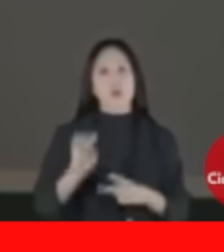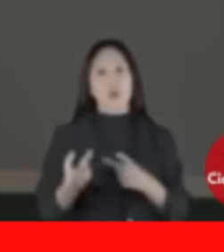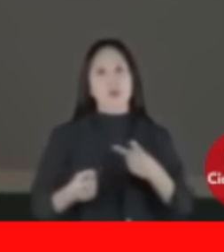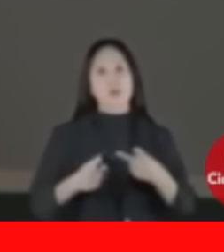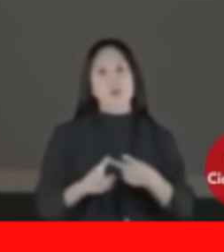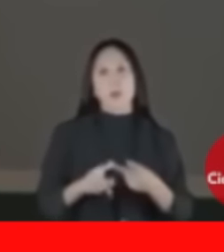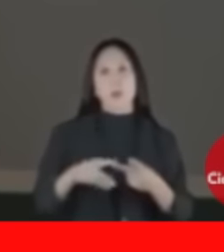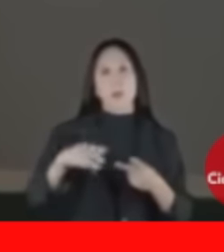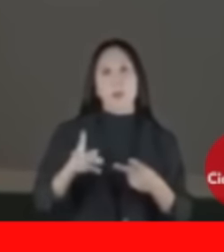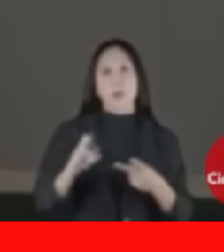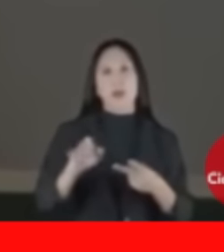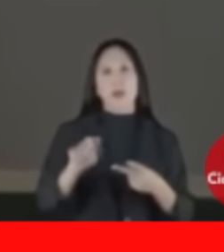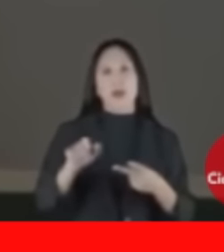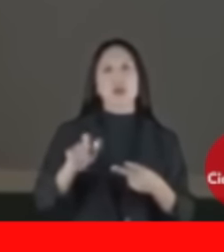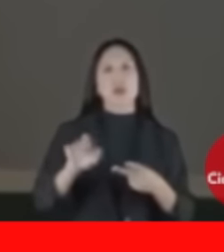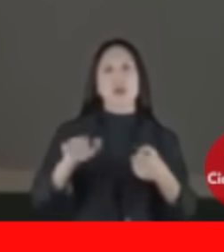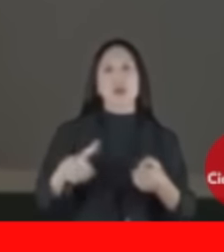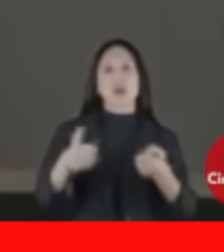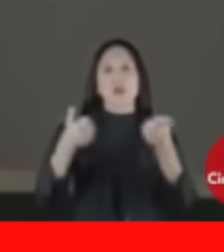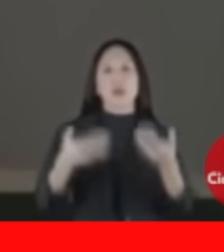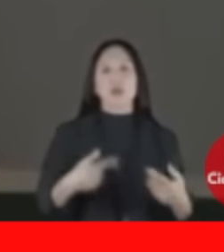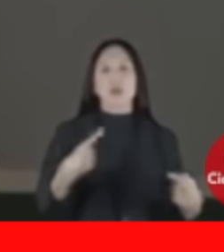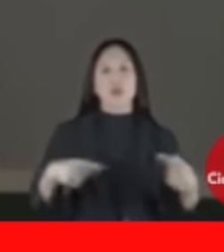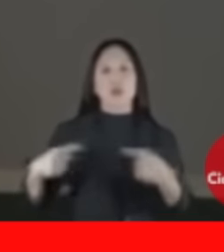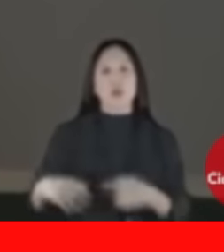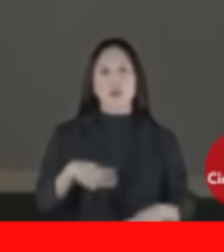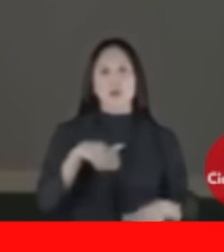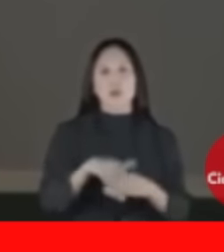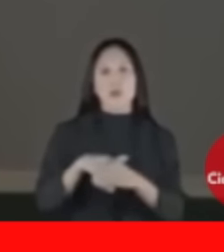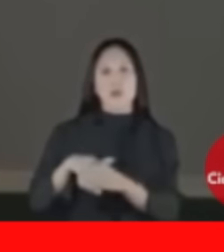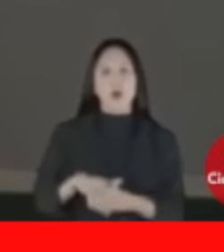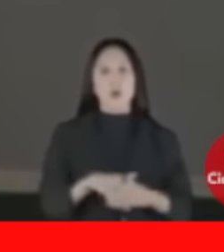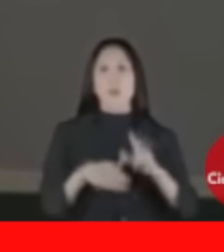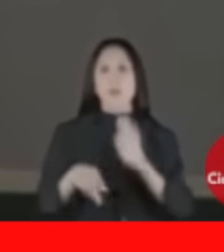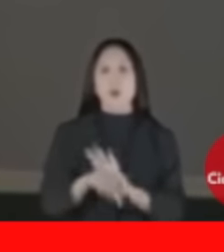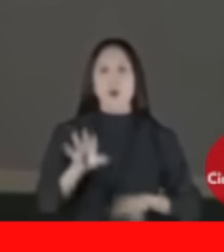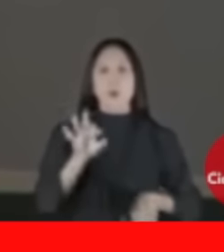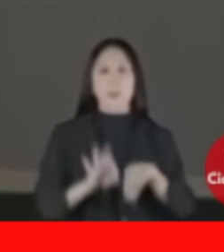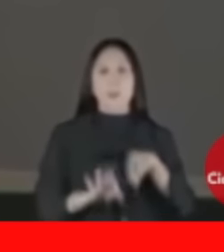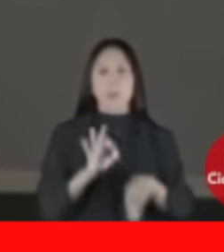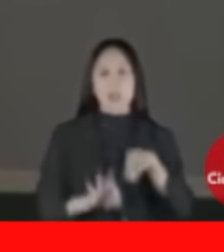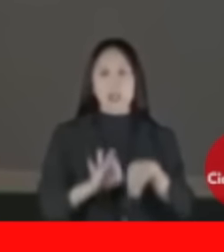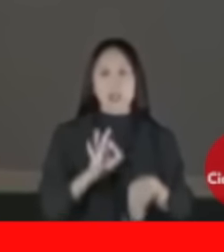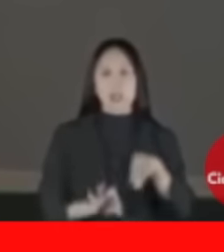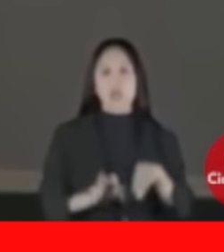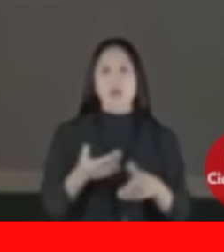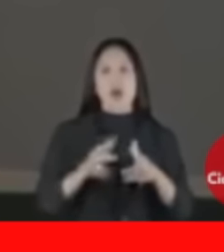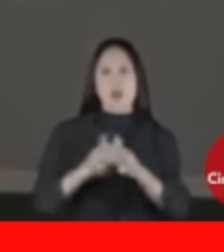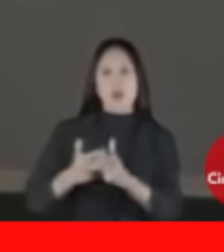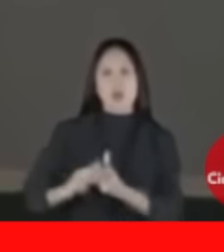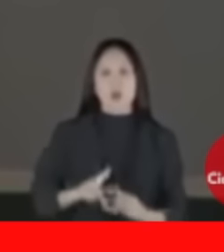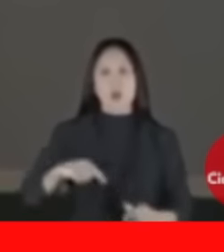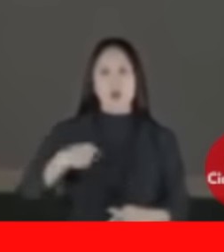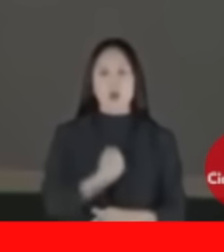da marca Piaget, discutido no percussente voto disponibilizado pelo eminente ministro revisor, estamos a